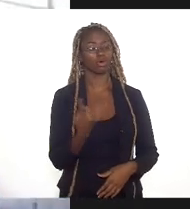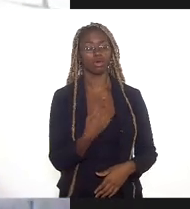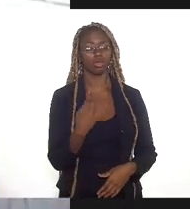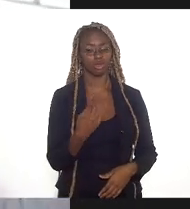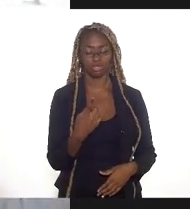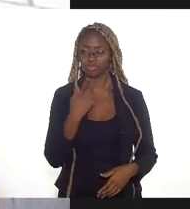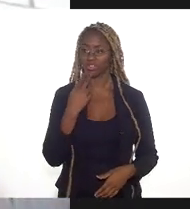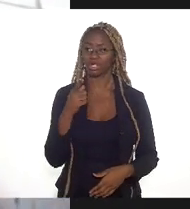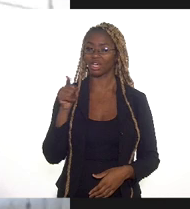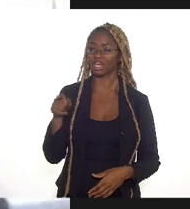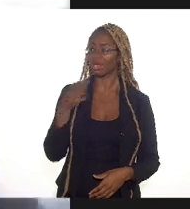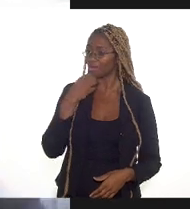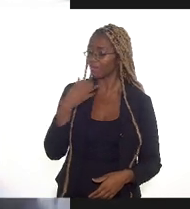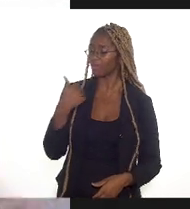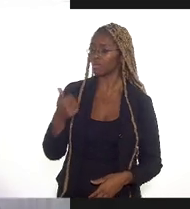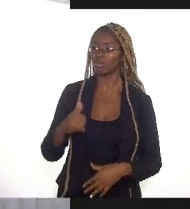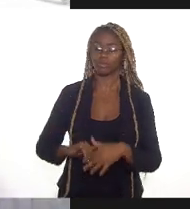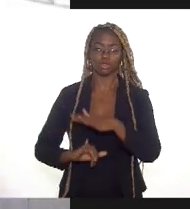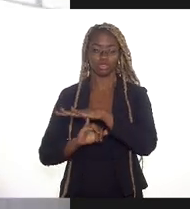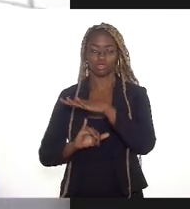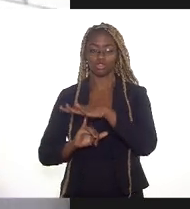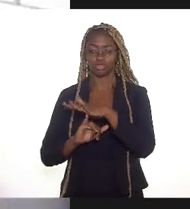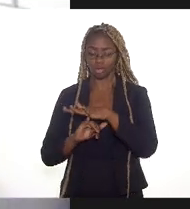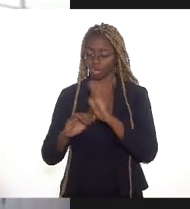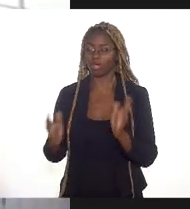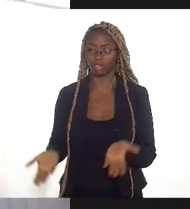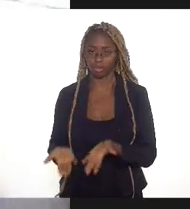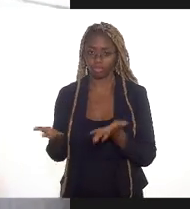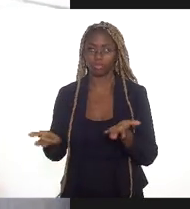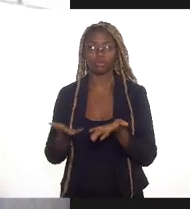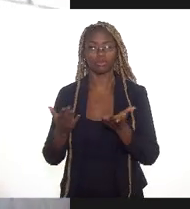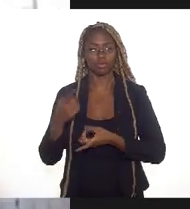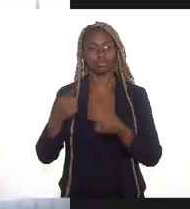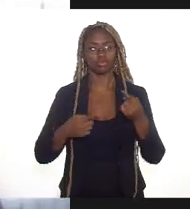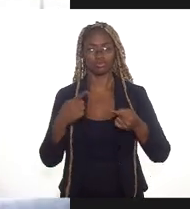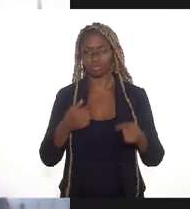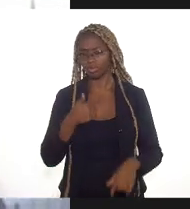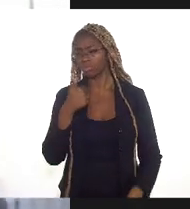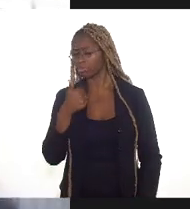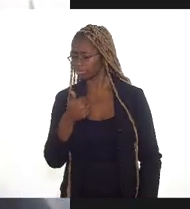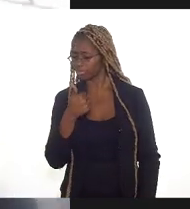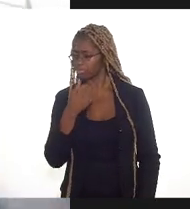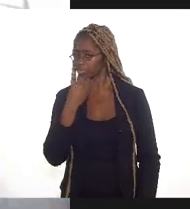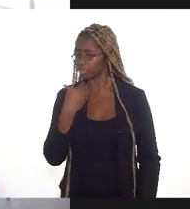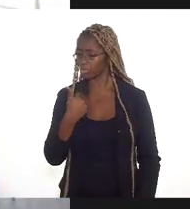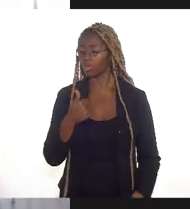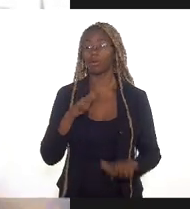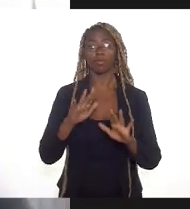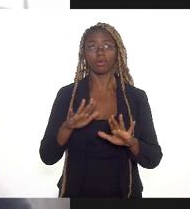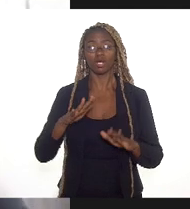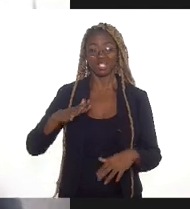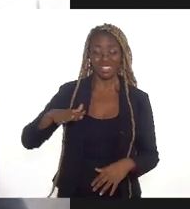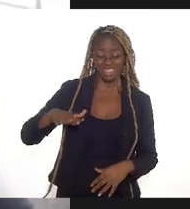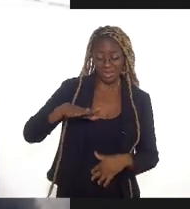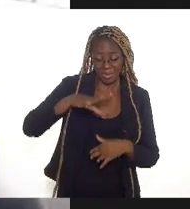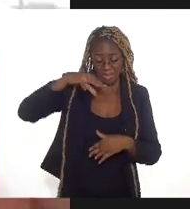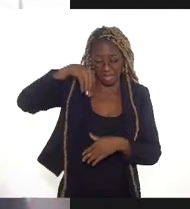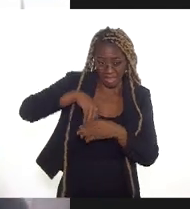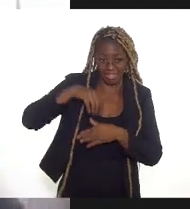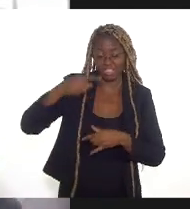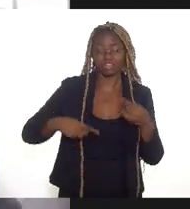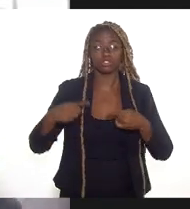pública uma instituição que pode até promover algo que seja uma discussão válida, mas, no meio dessa discussão, nos impõe